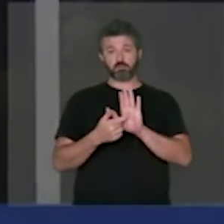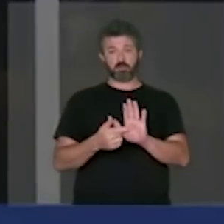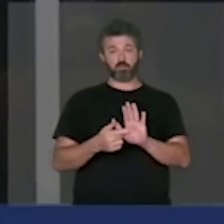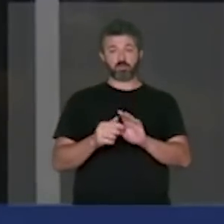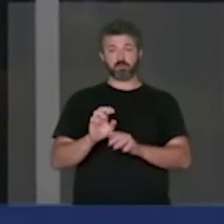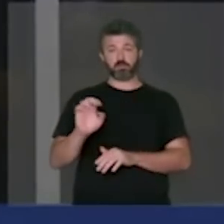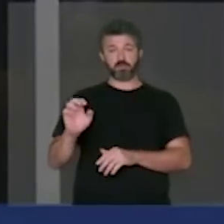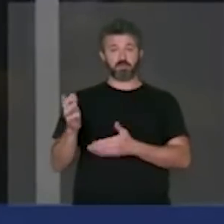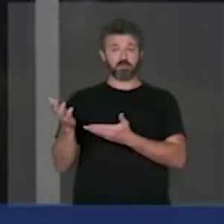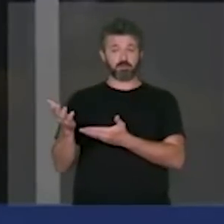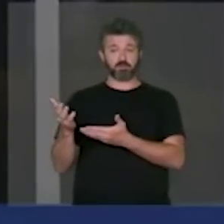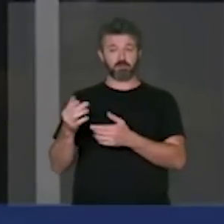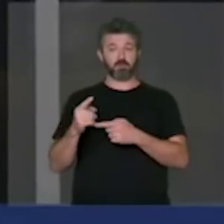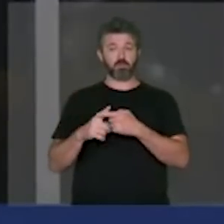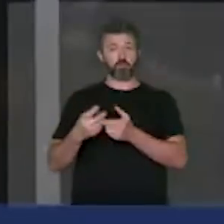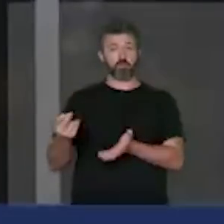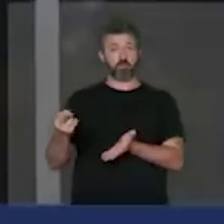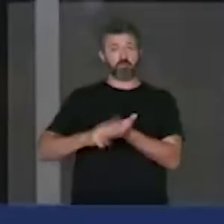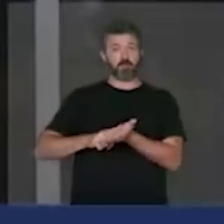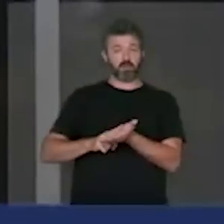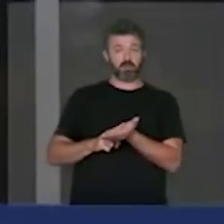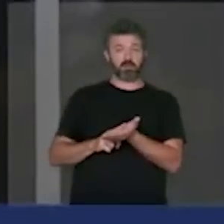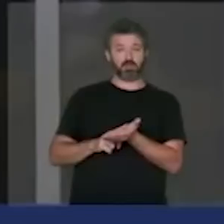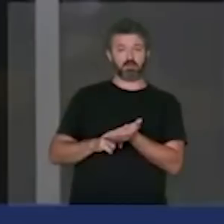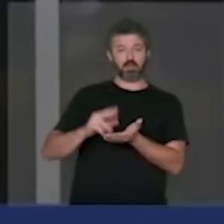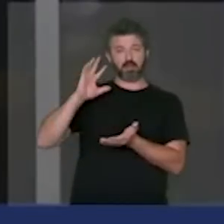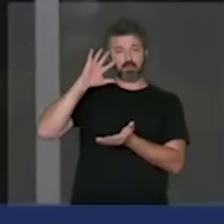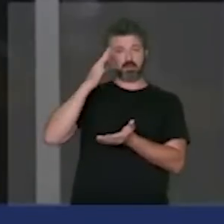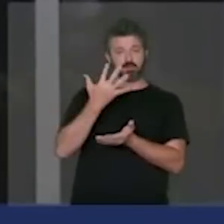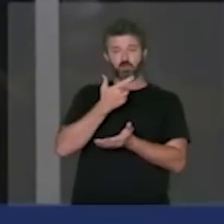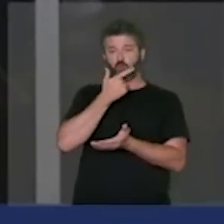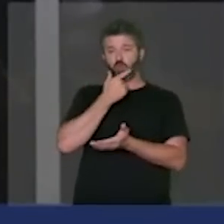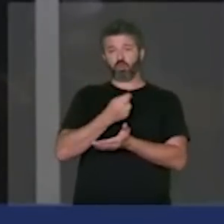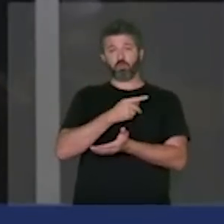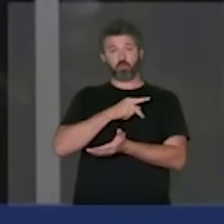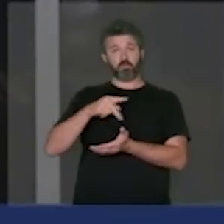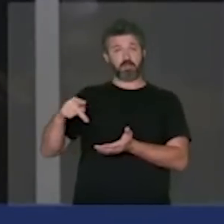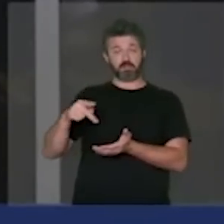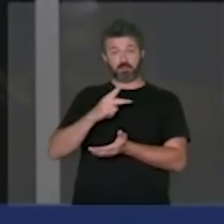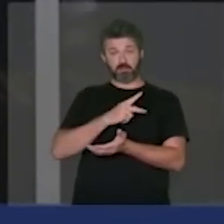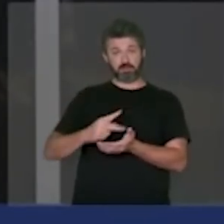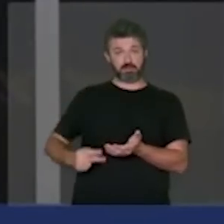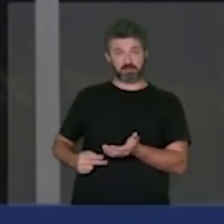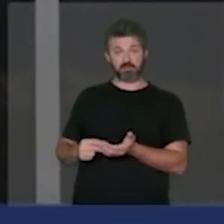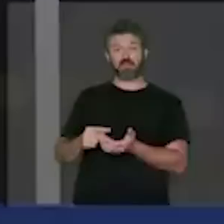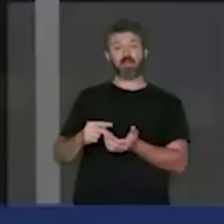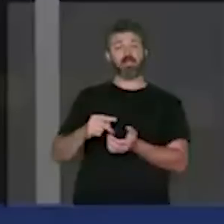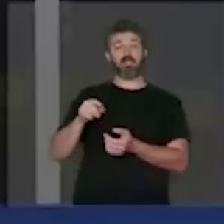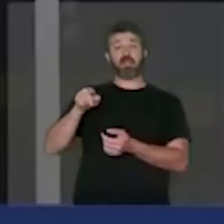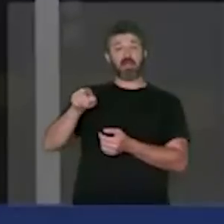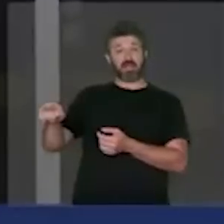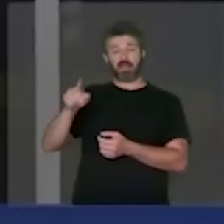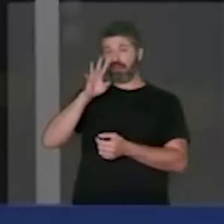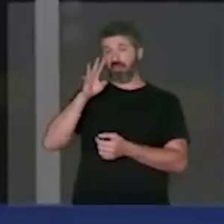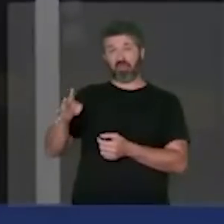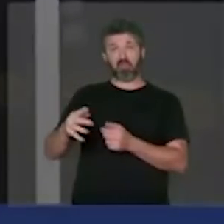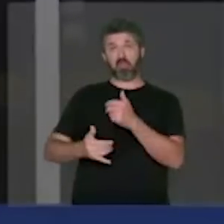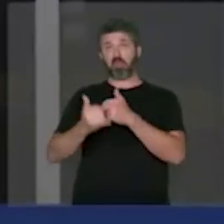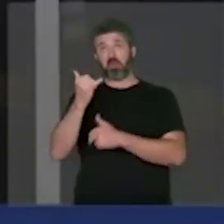esquerda ao chancelar um ato de um presidente que eles dizem que é golpista. Um